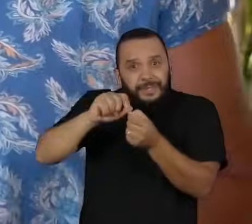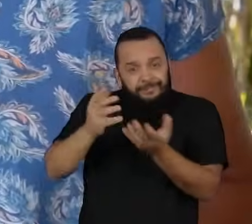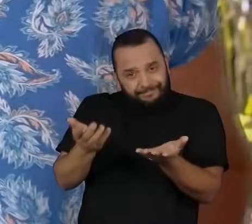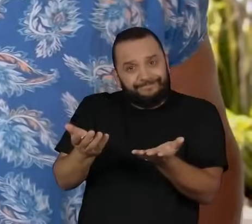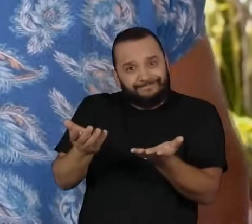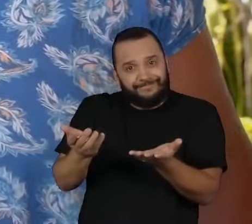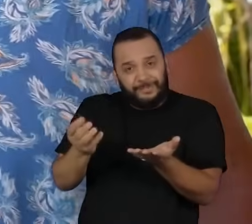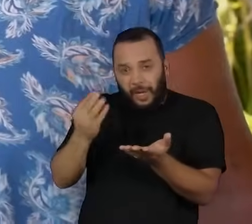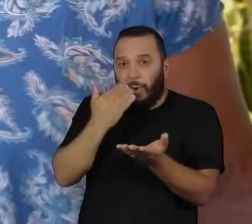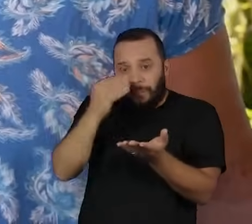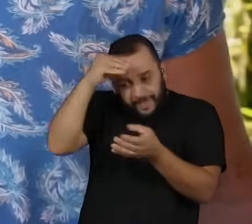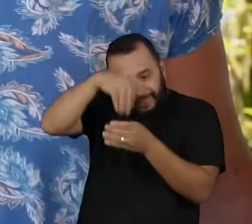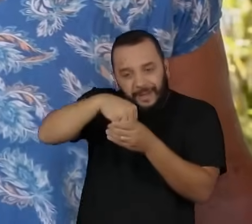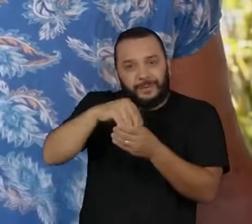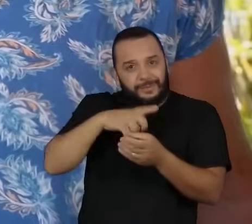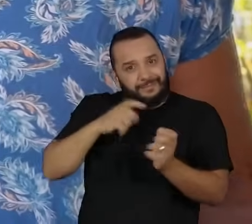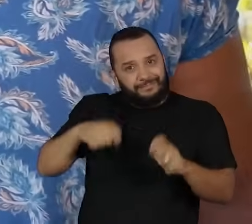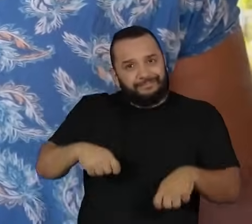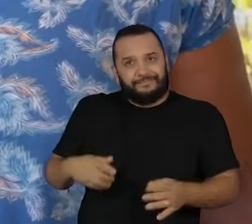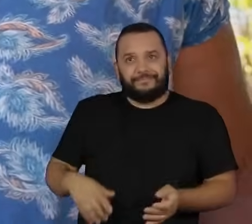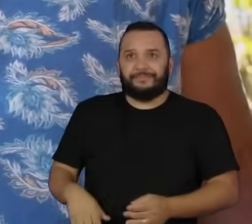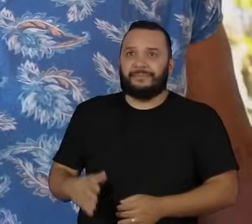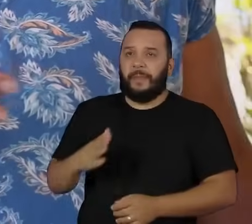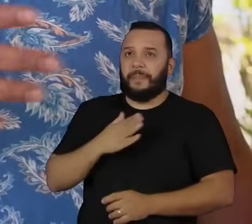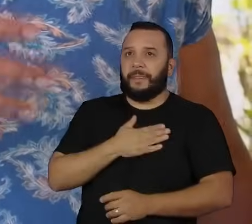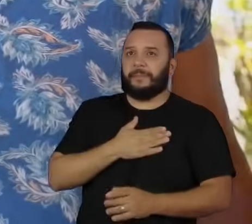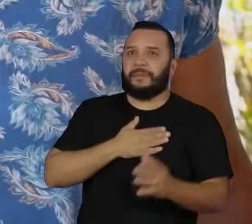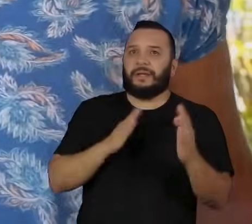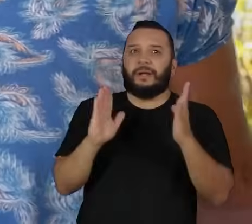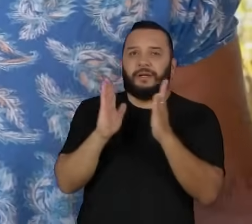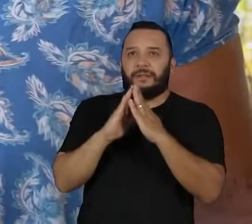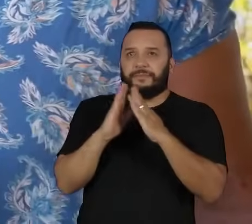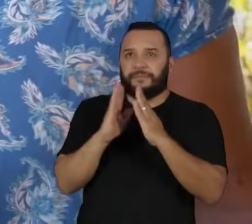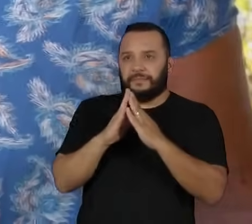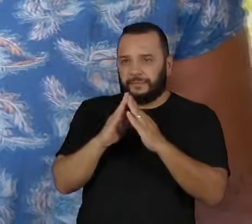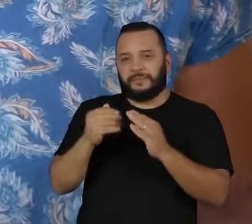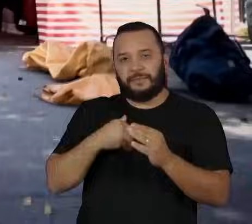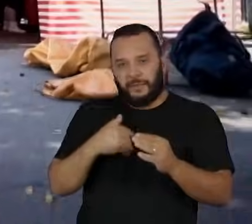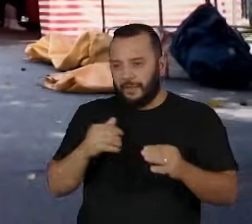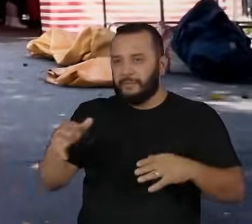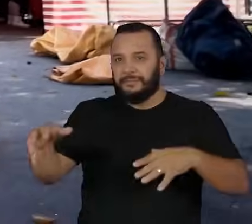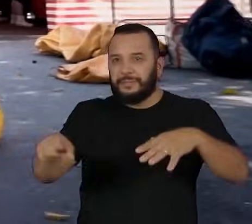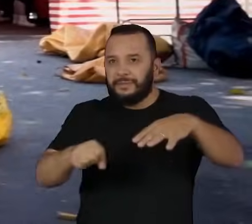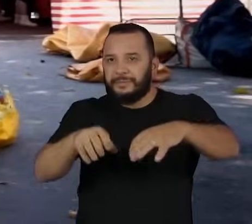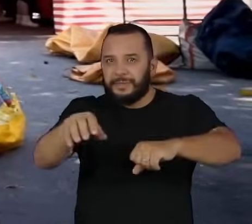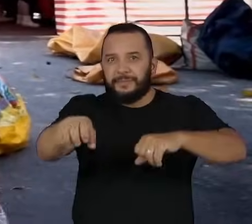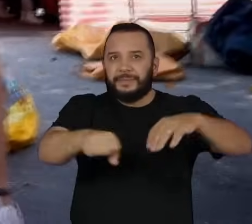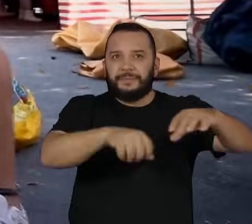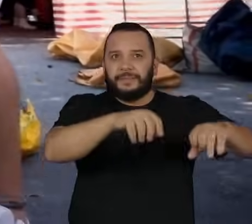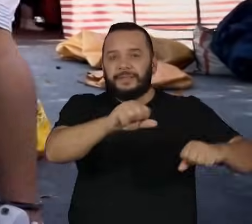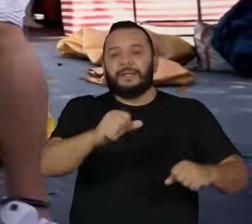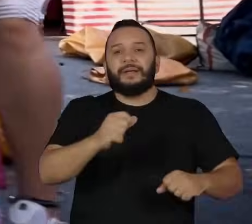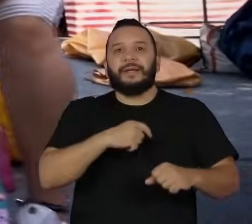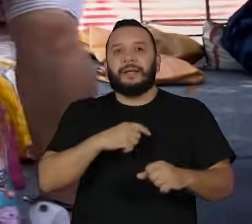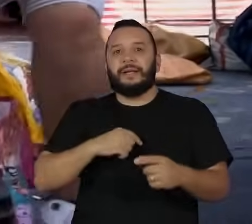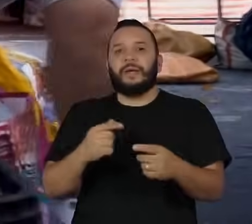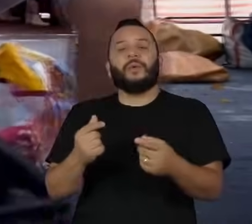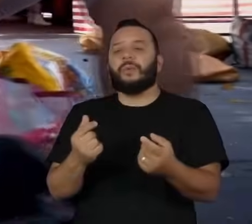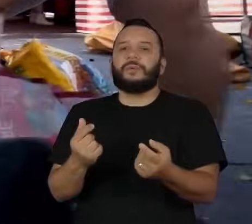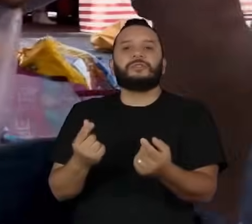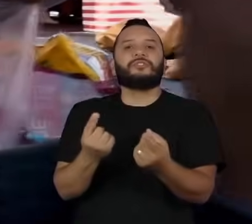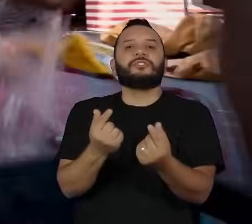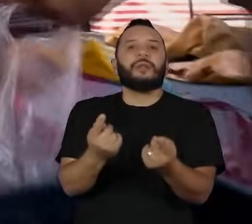Olha só. Na minha casa, fazendo essa coleta, eu tenho uma economia